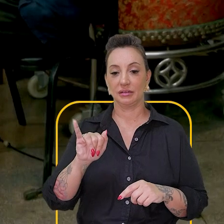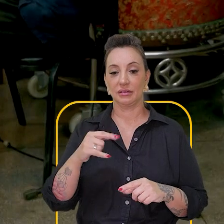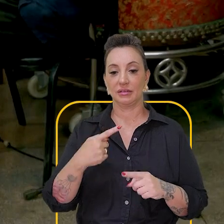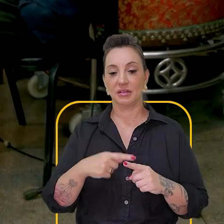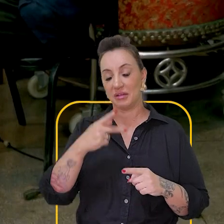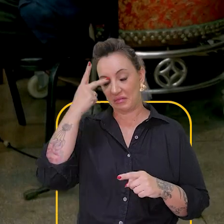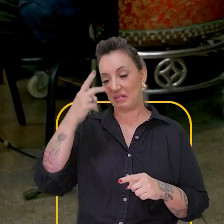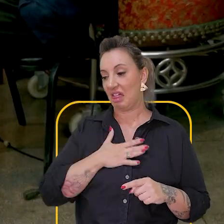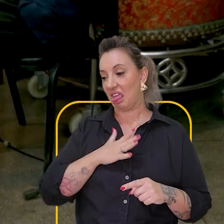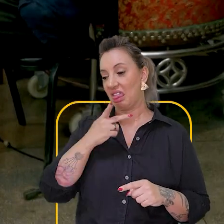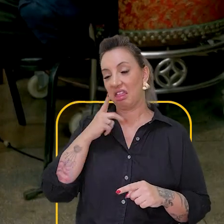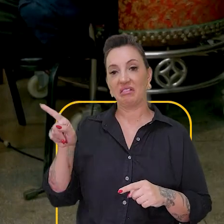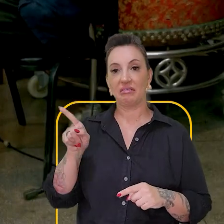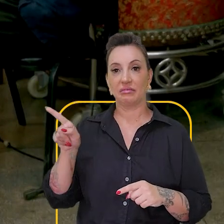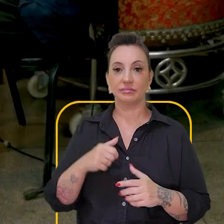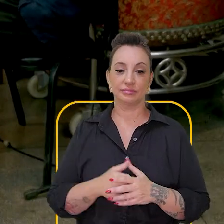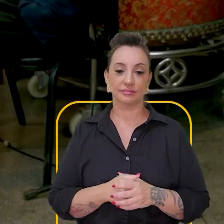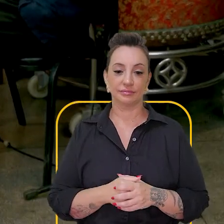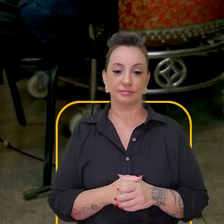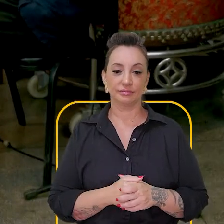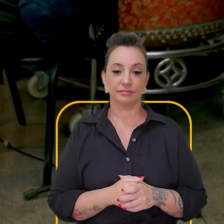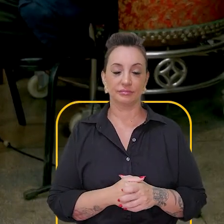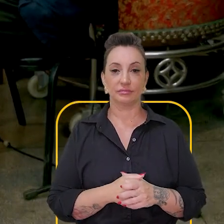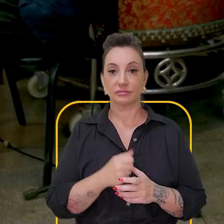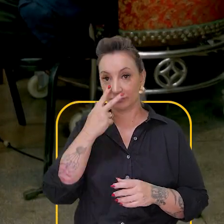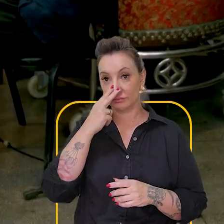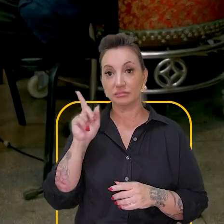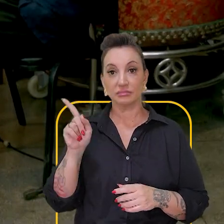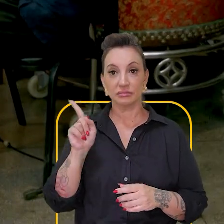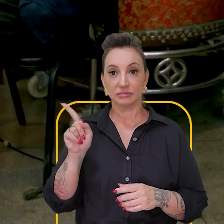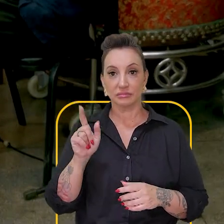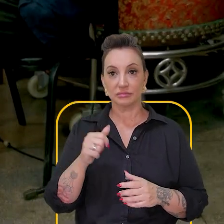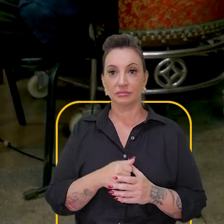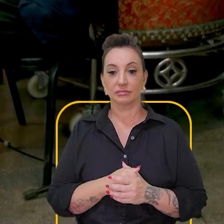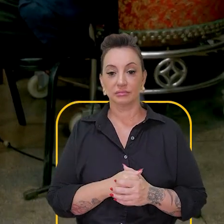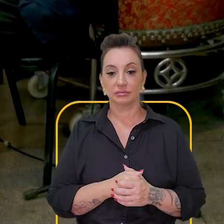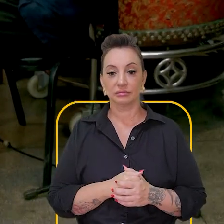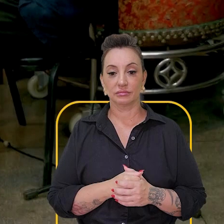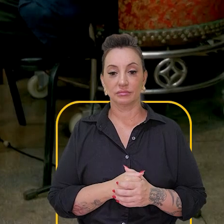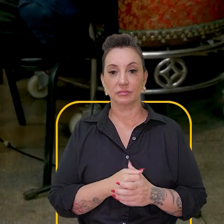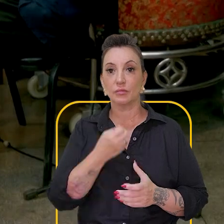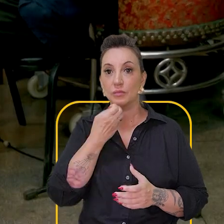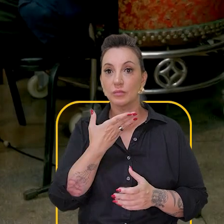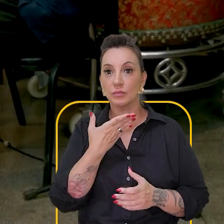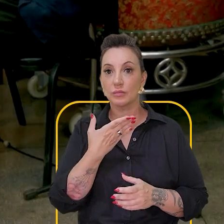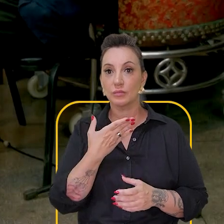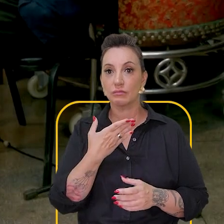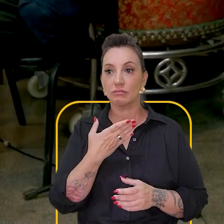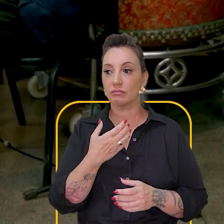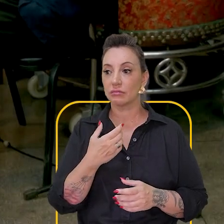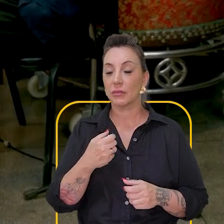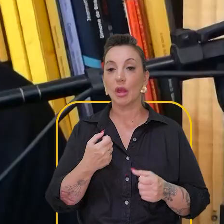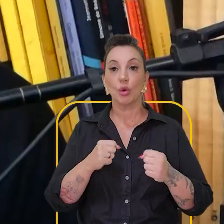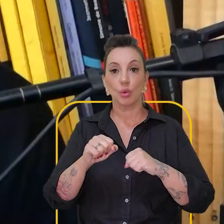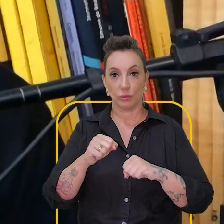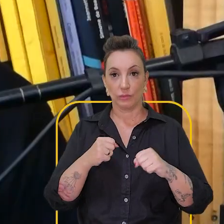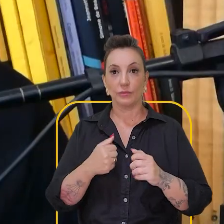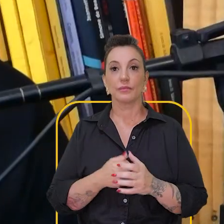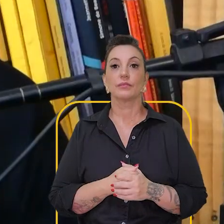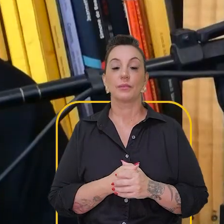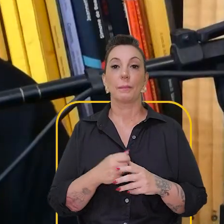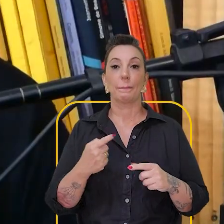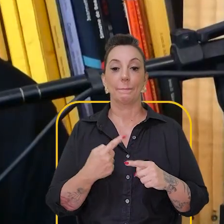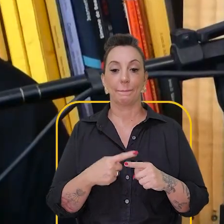bemfeito do confu por causa das obras dele ele ele divulgou muito ele foi um dos primeiros